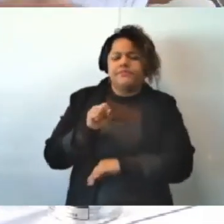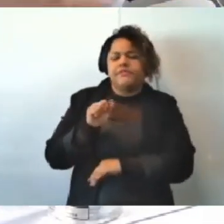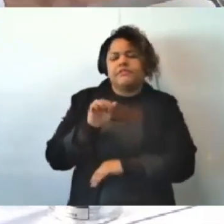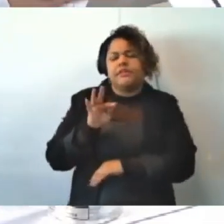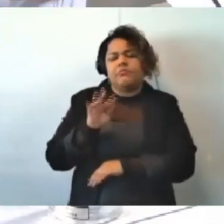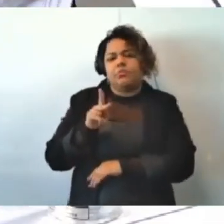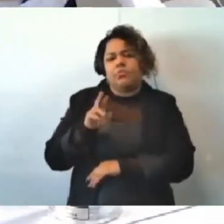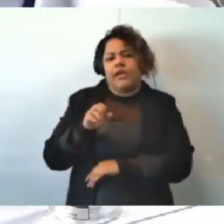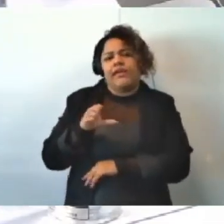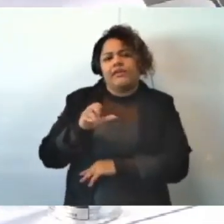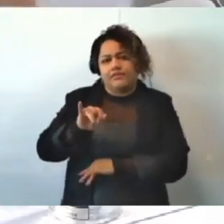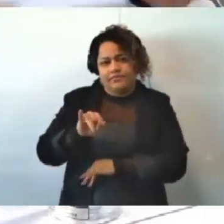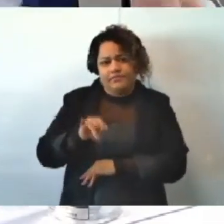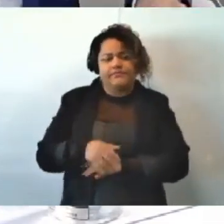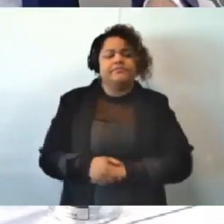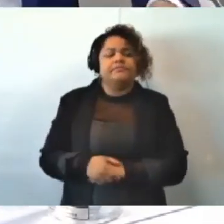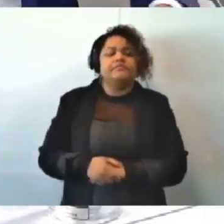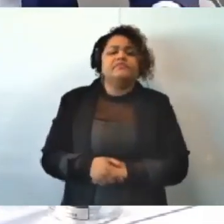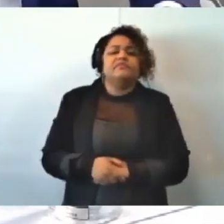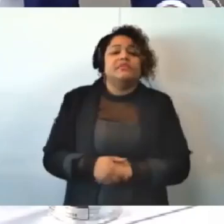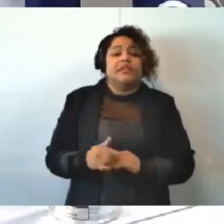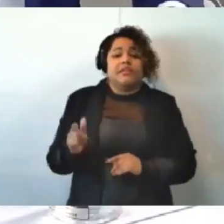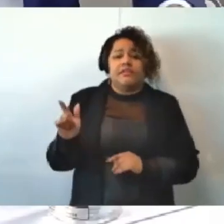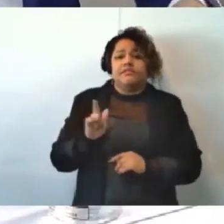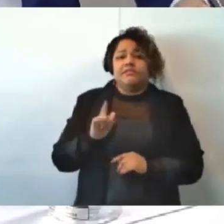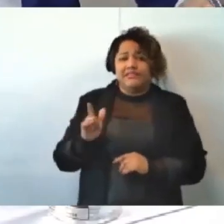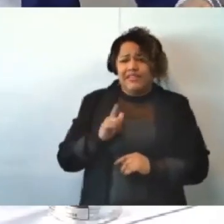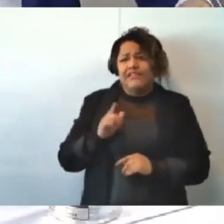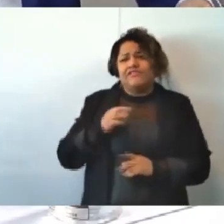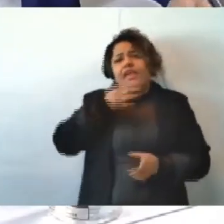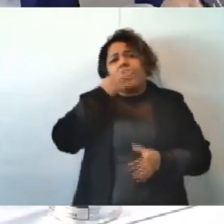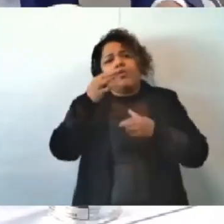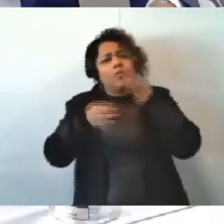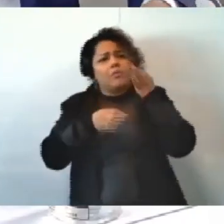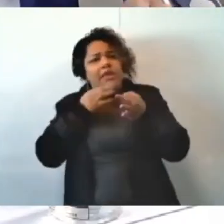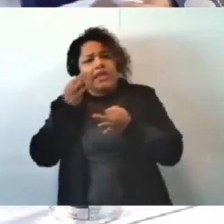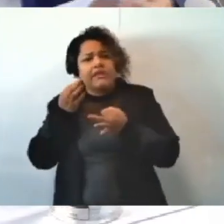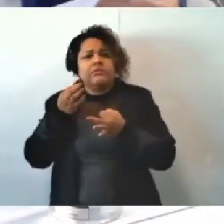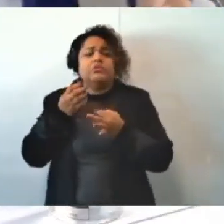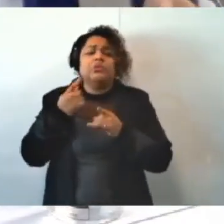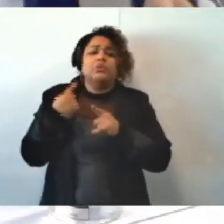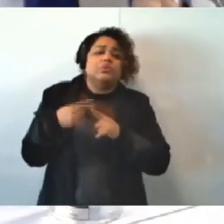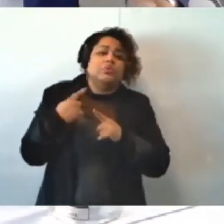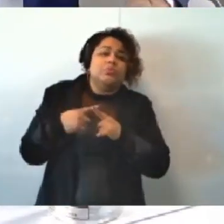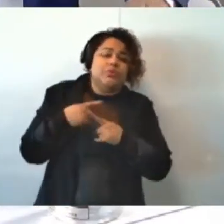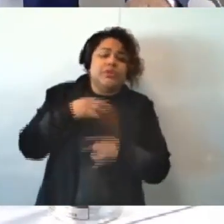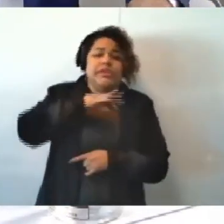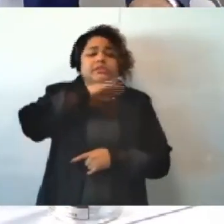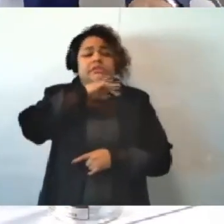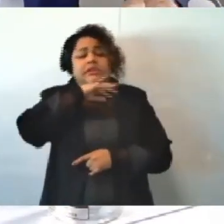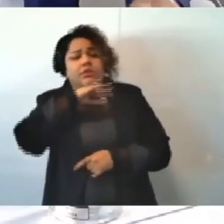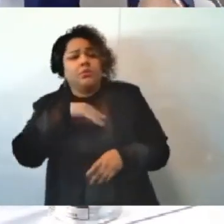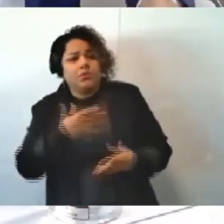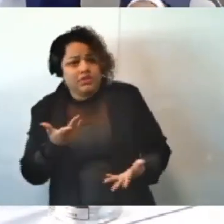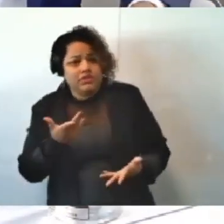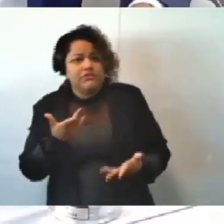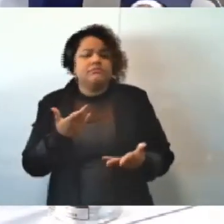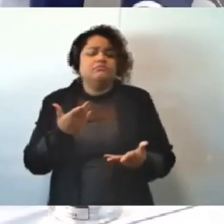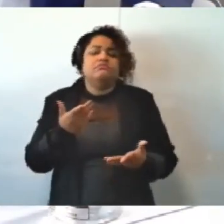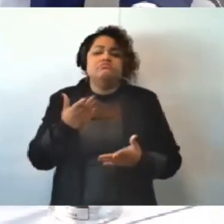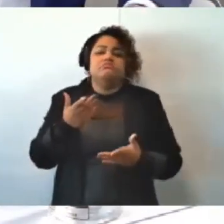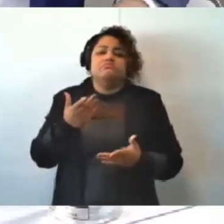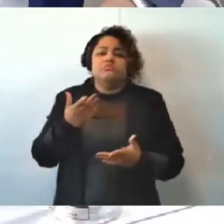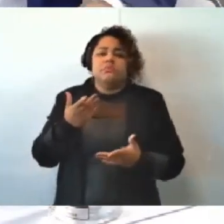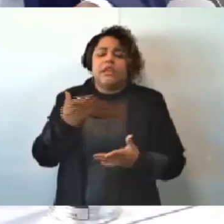várias argumentações, pontos negativos, né, colocados por vocês da comunidade. E a gente achou por melhor